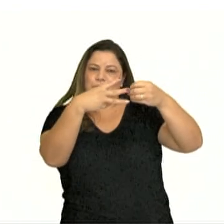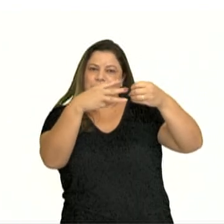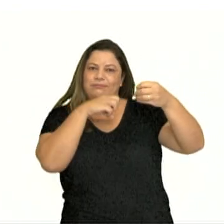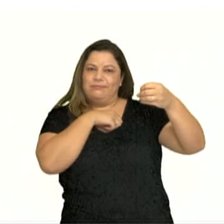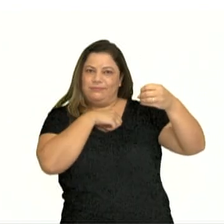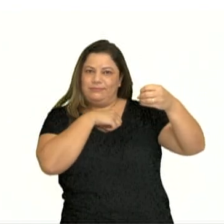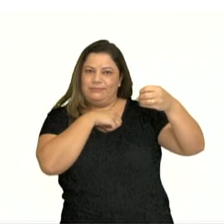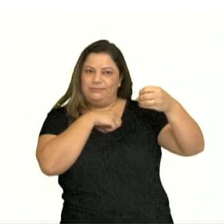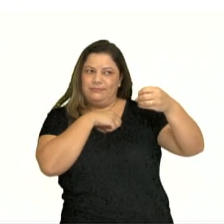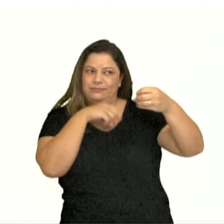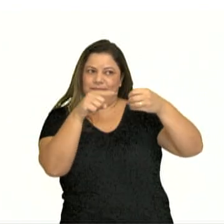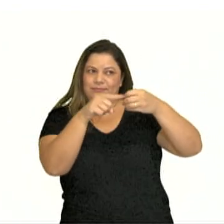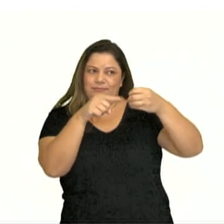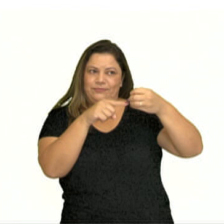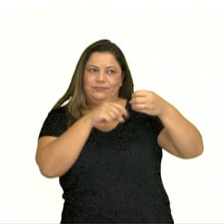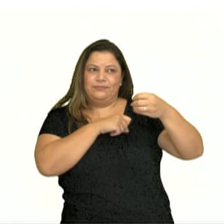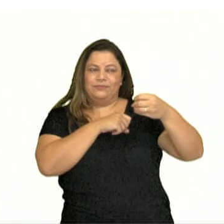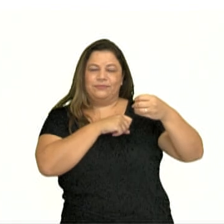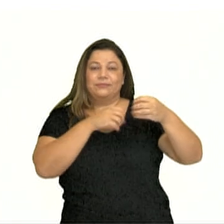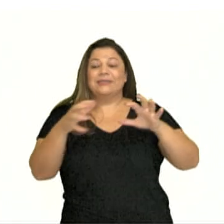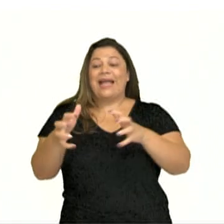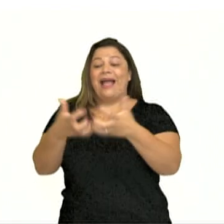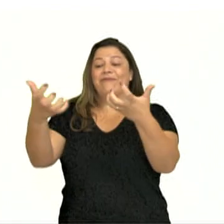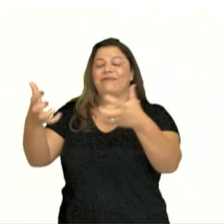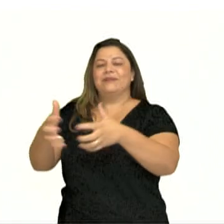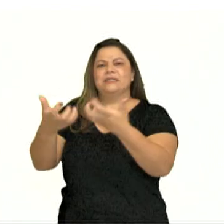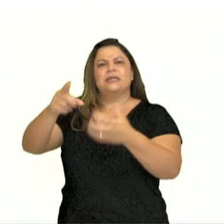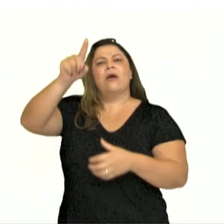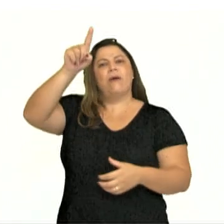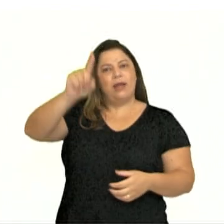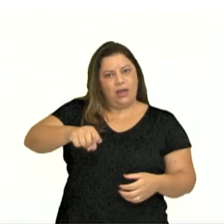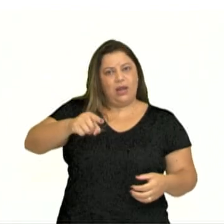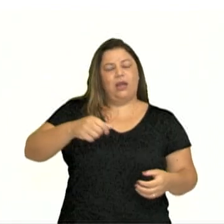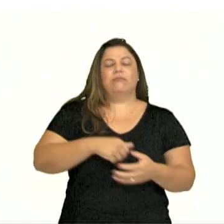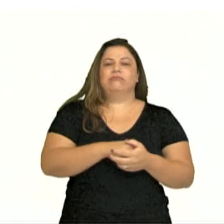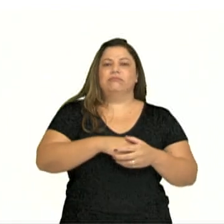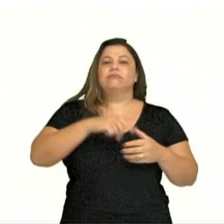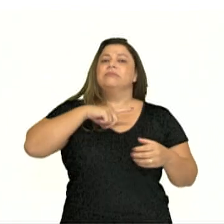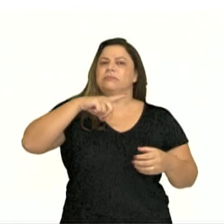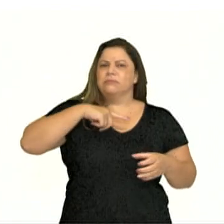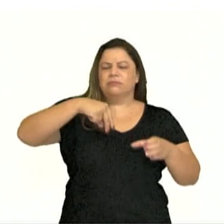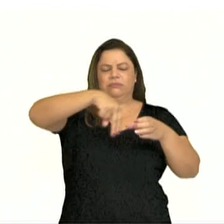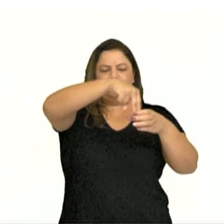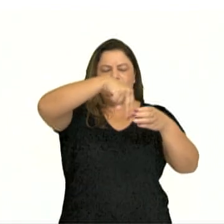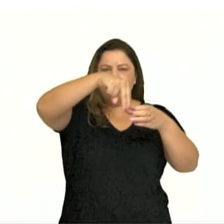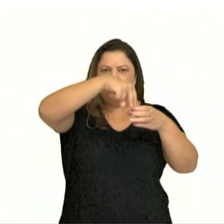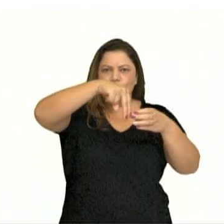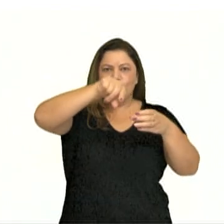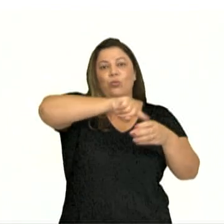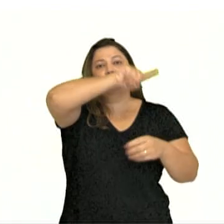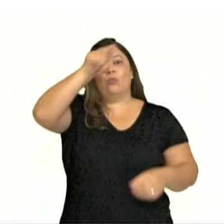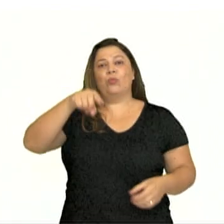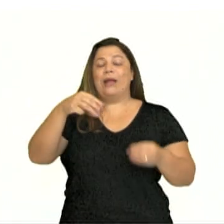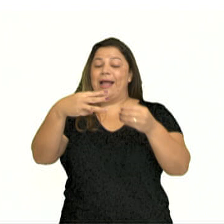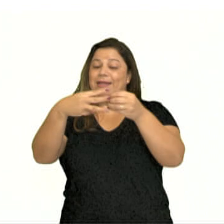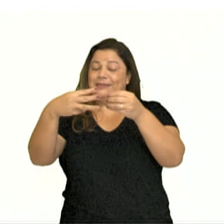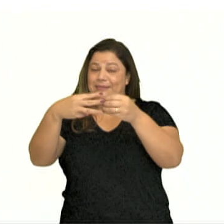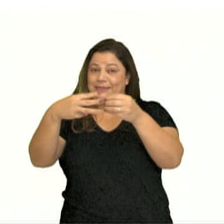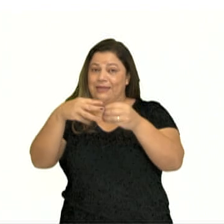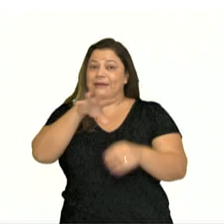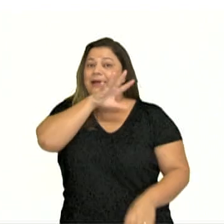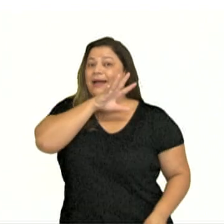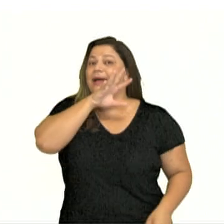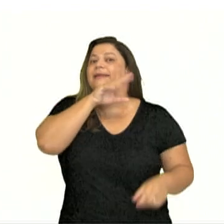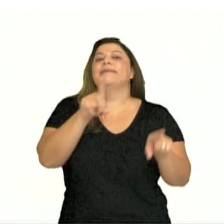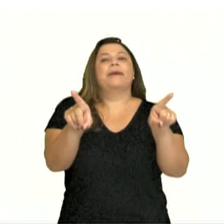um parênteses. A célula vegetal é eucarionte. A célula animal também é